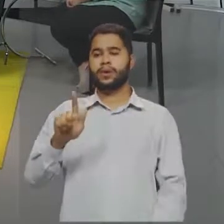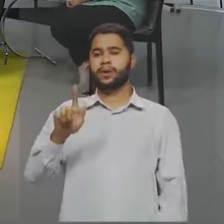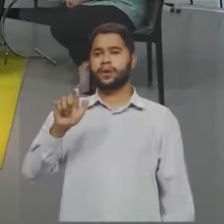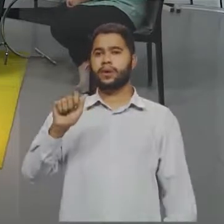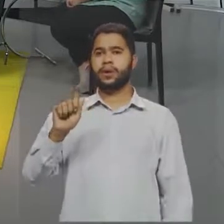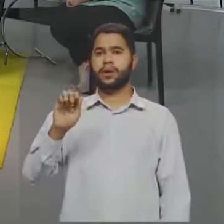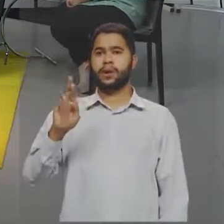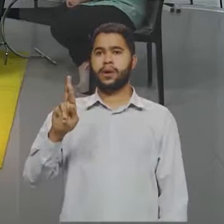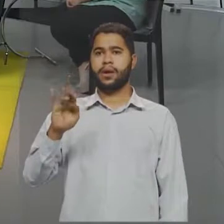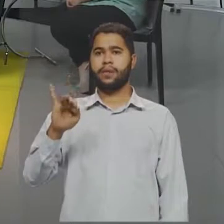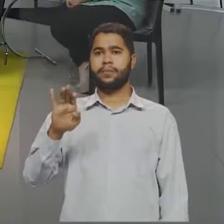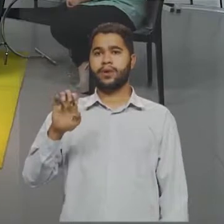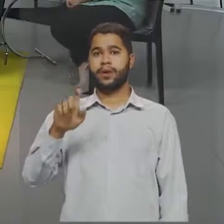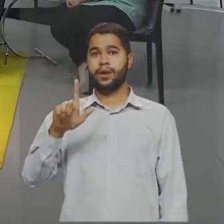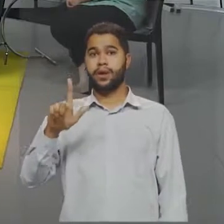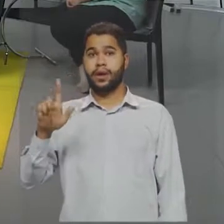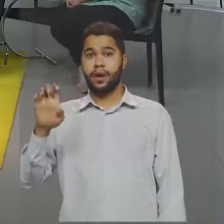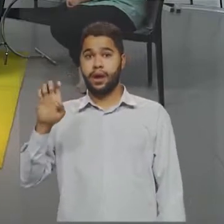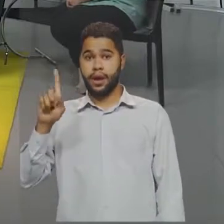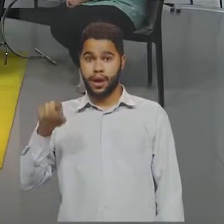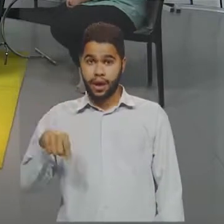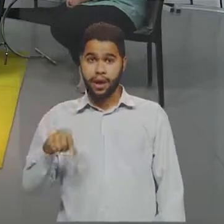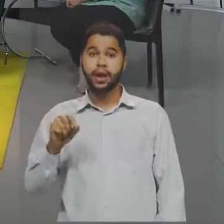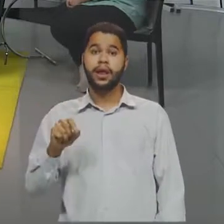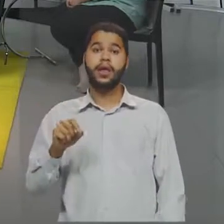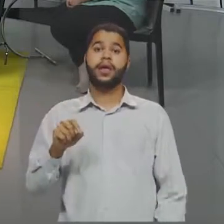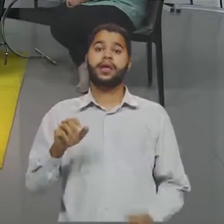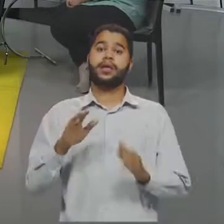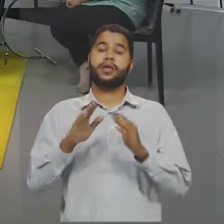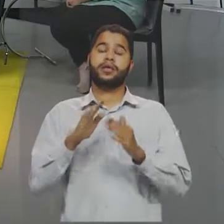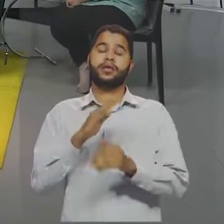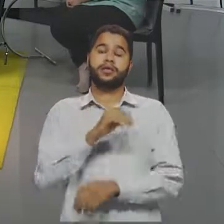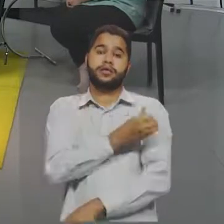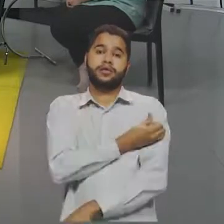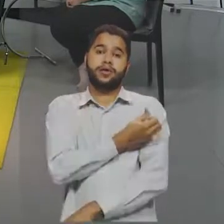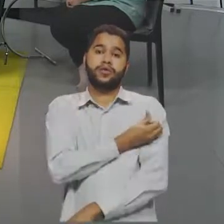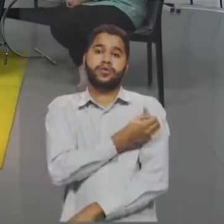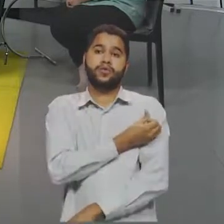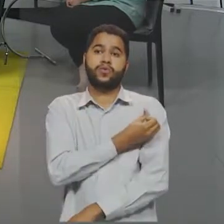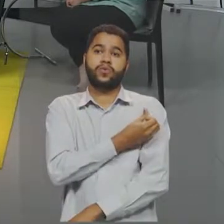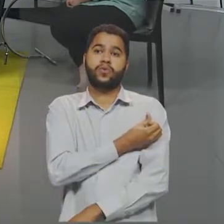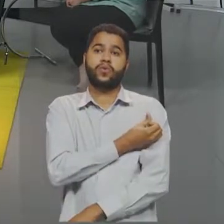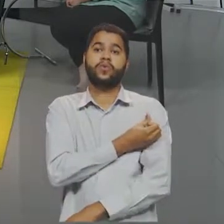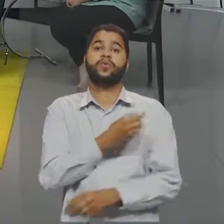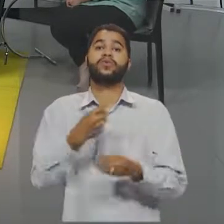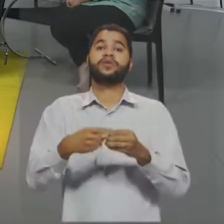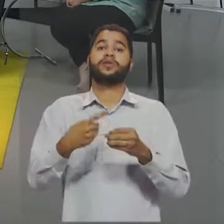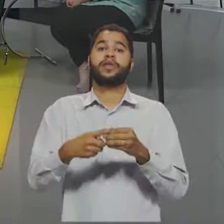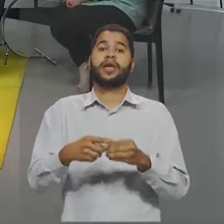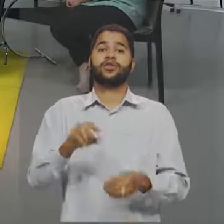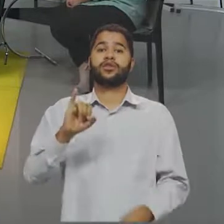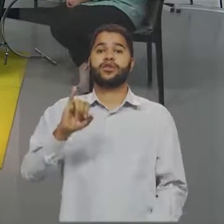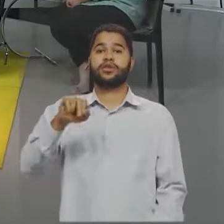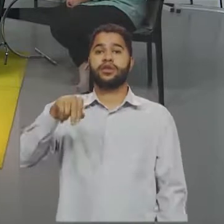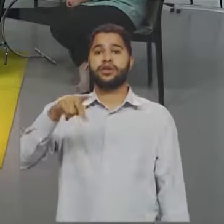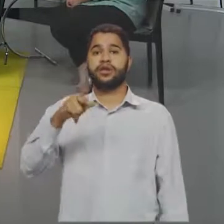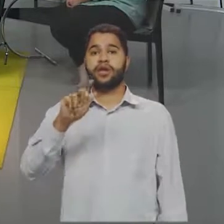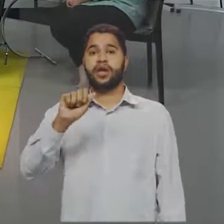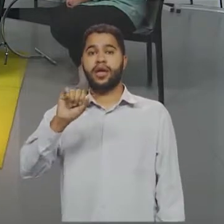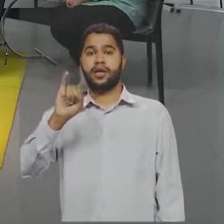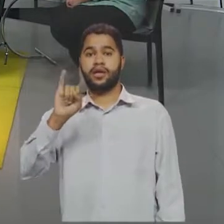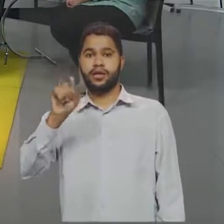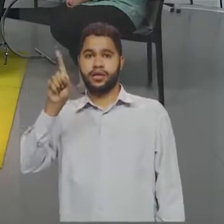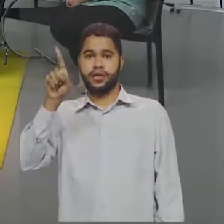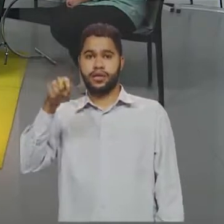Ela é estudante da Escola Estadual João César de Oliveira, estudante do 6º ano do município de Inhaí. Ela faz a seguinte pergunta, professora